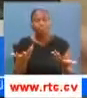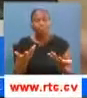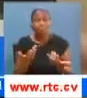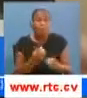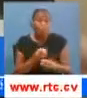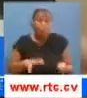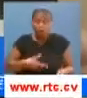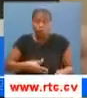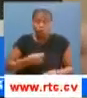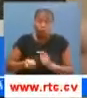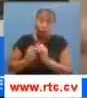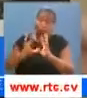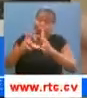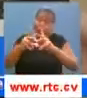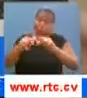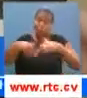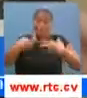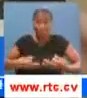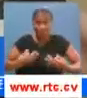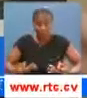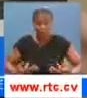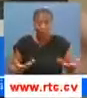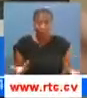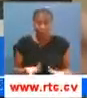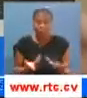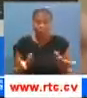mundo está em constante evolução.